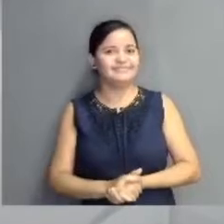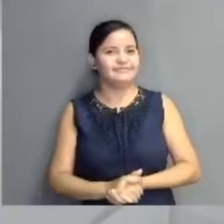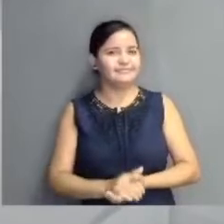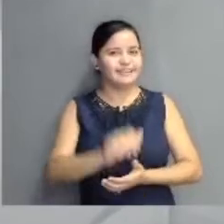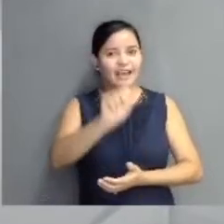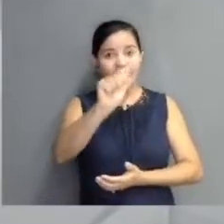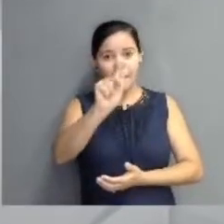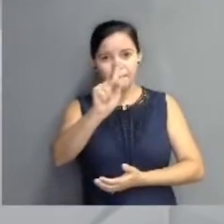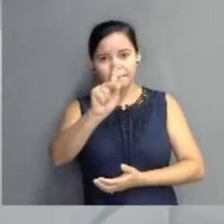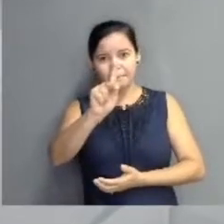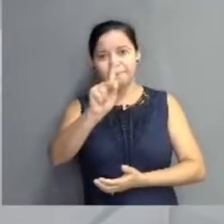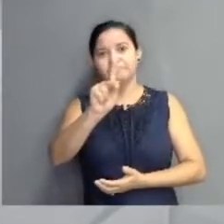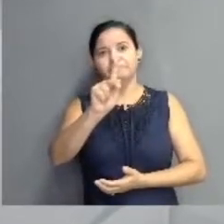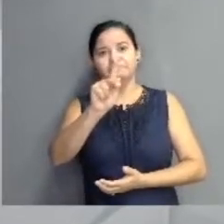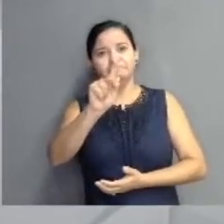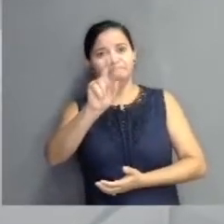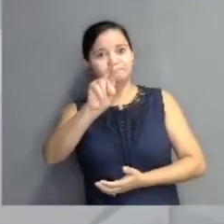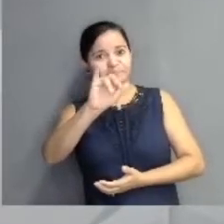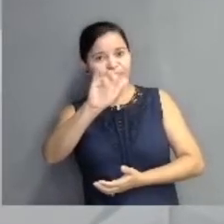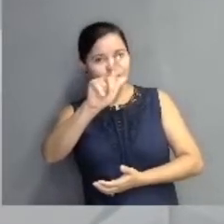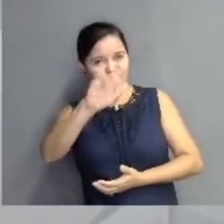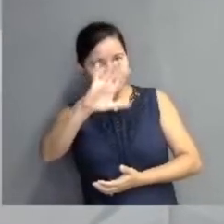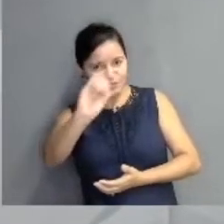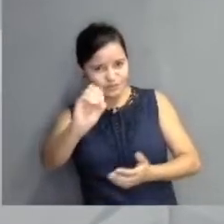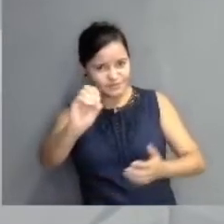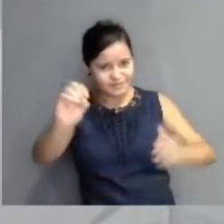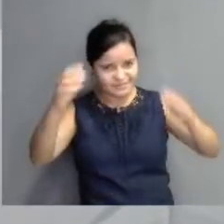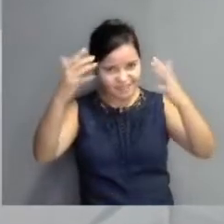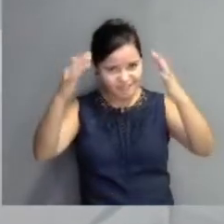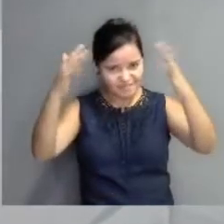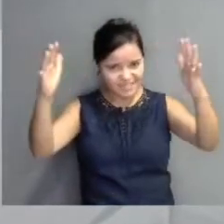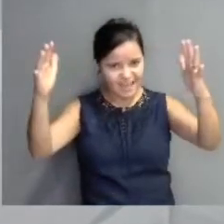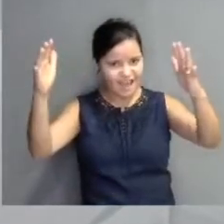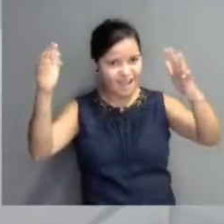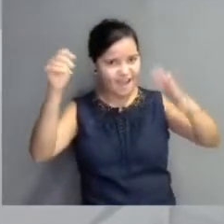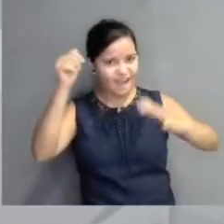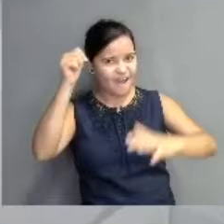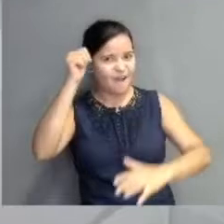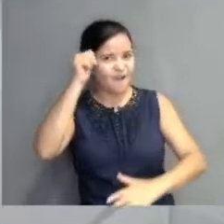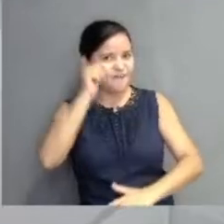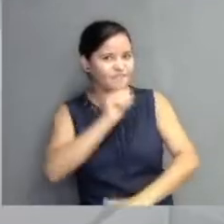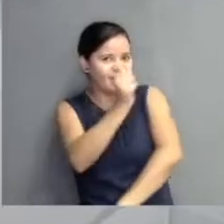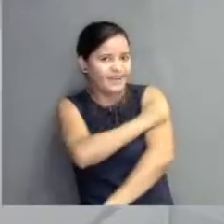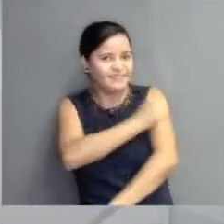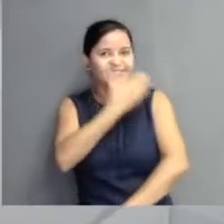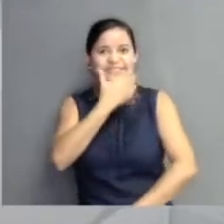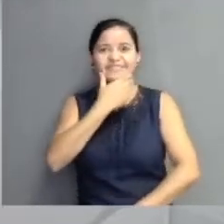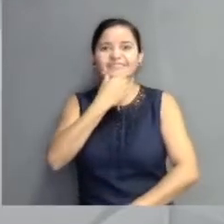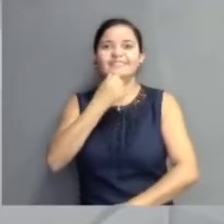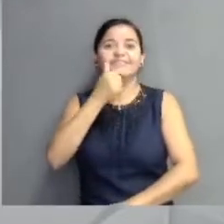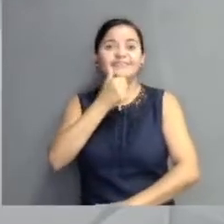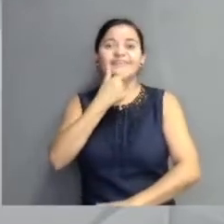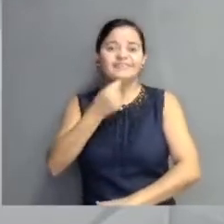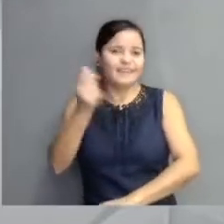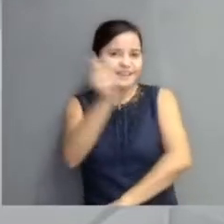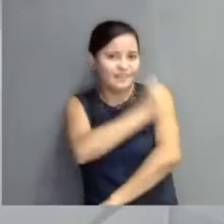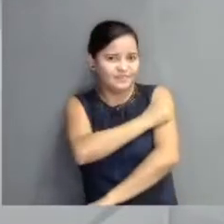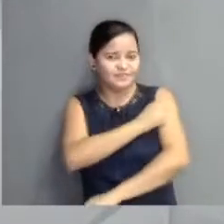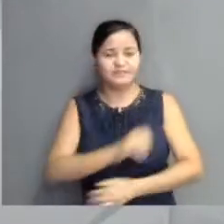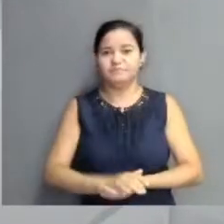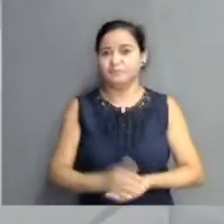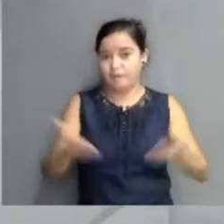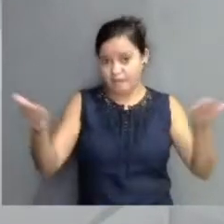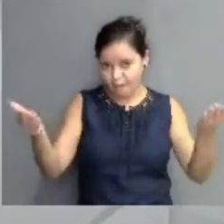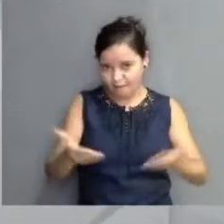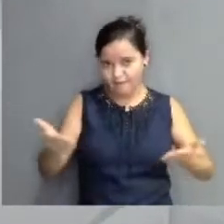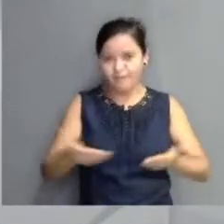Salve, salve, aluna e aluno. Aqui quem está na área, mais uma vez, é Tio Aprígio, para trabalhar a disciplina